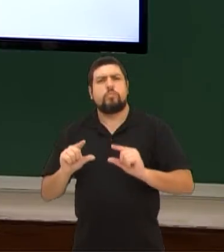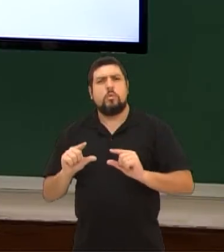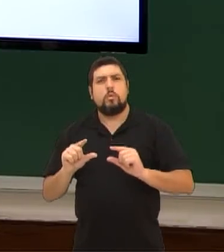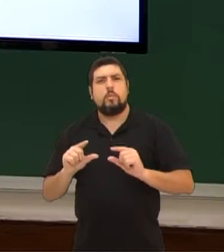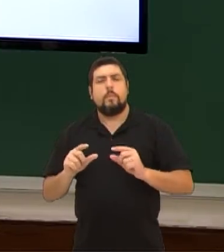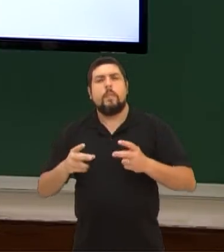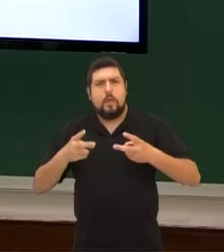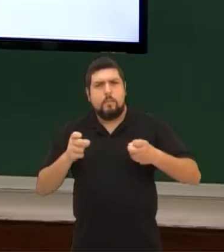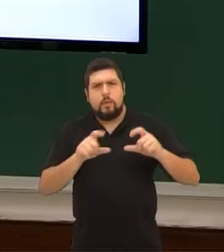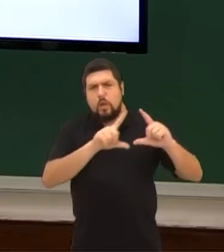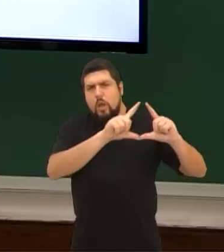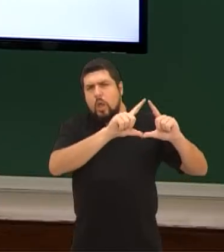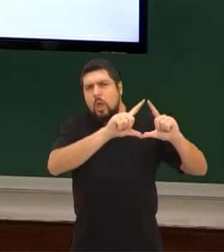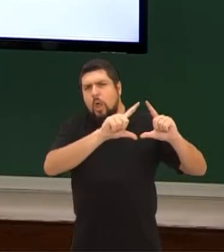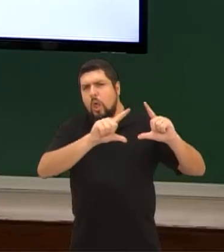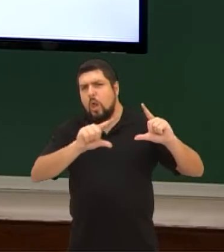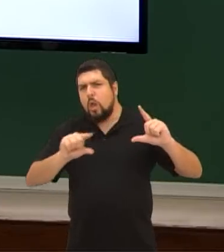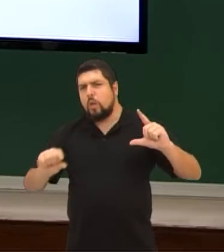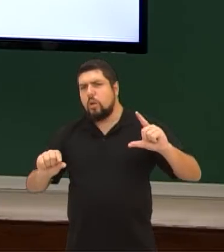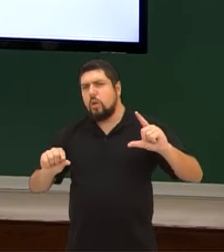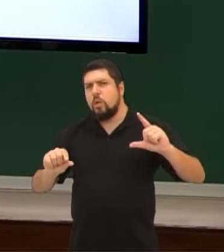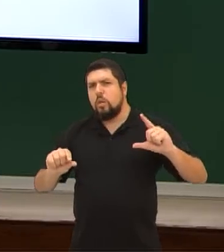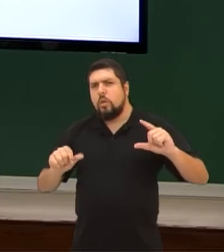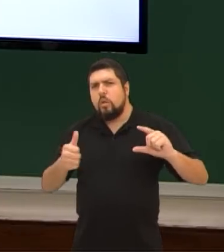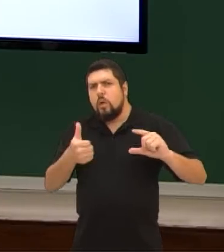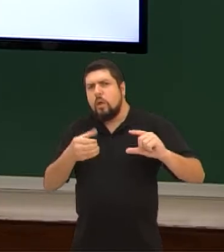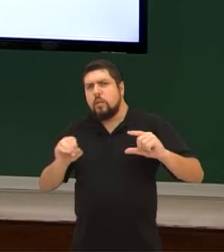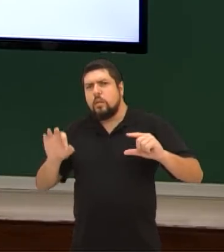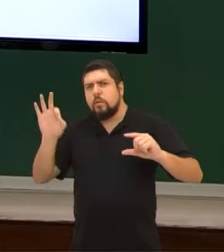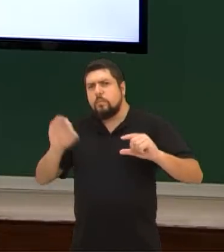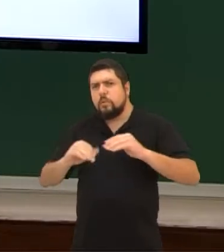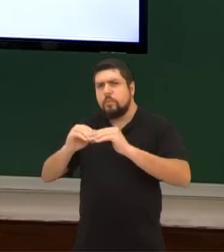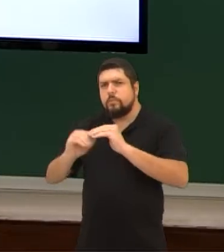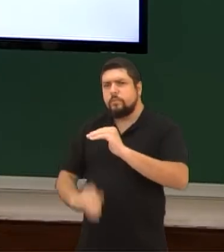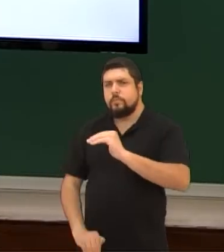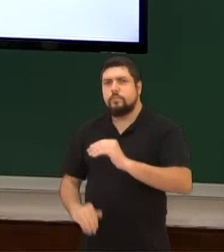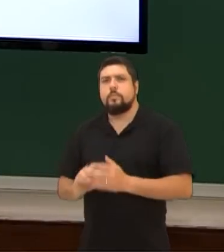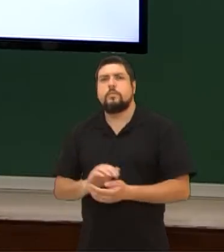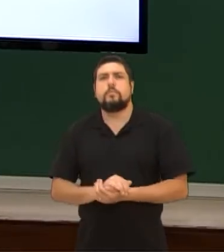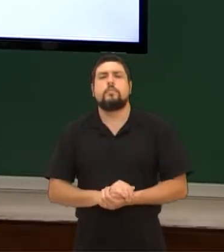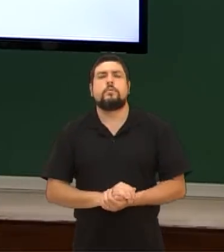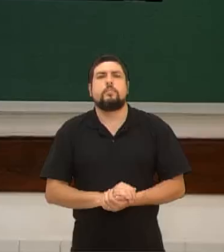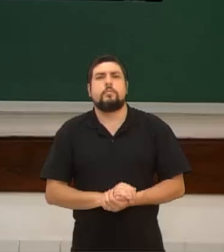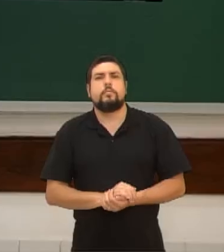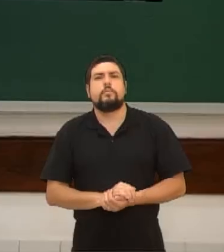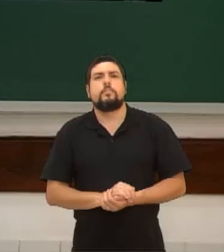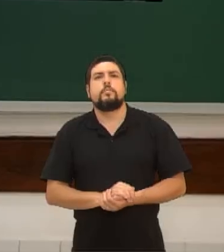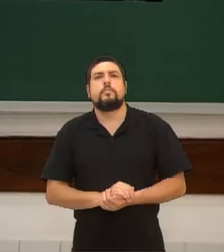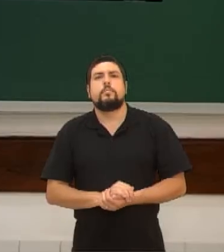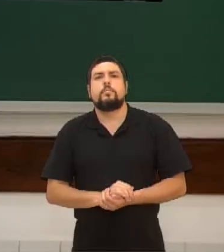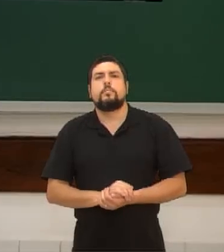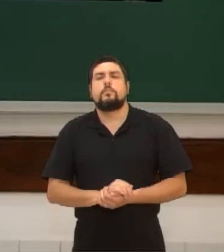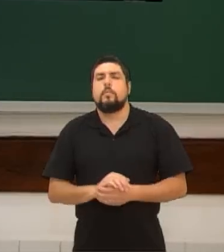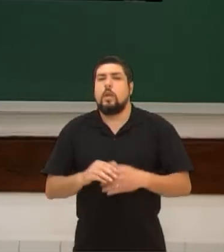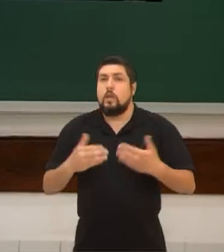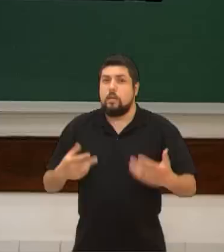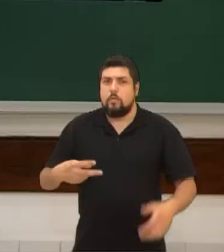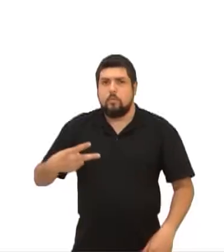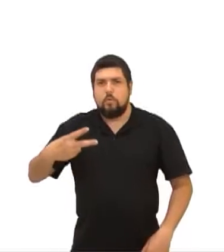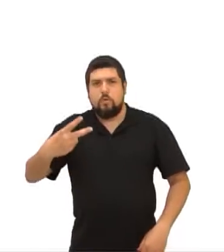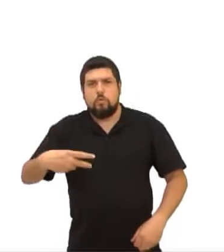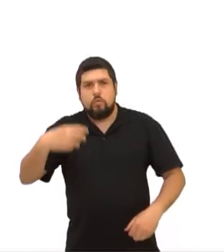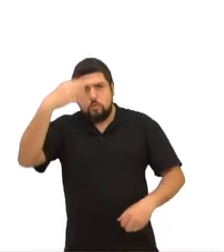aqui a menos de 10% da balança comercial. Tranquilo? Então, segundo